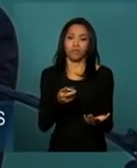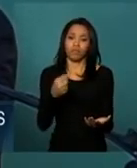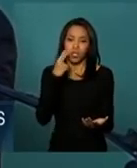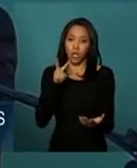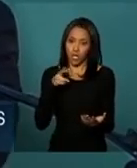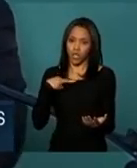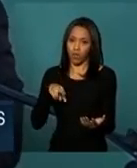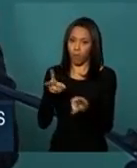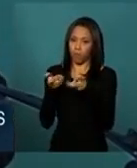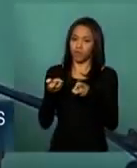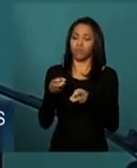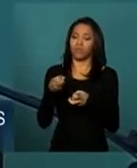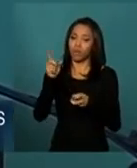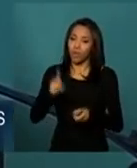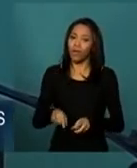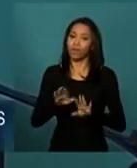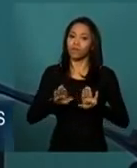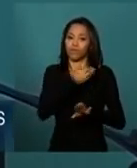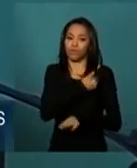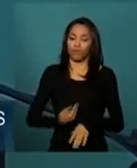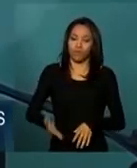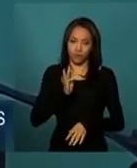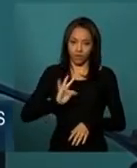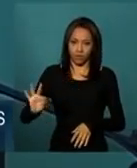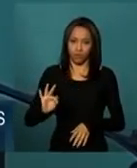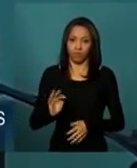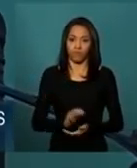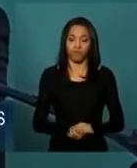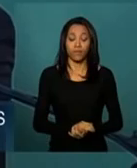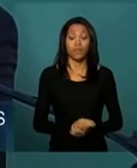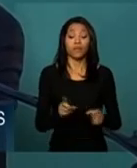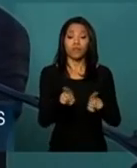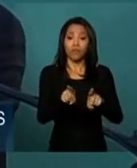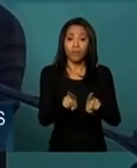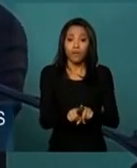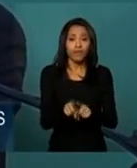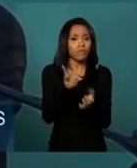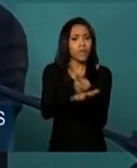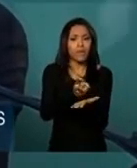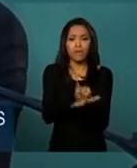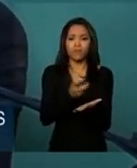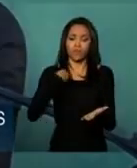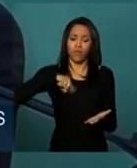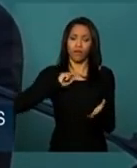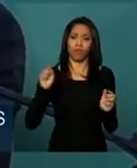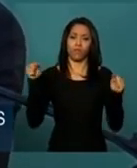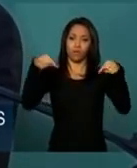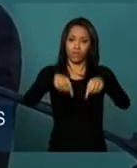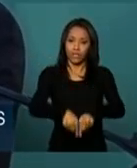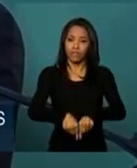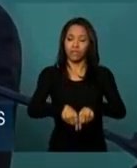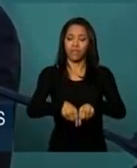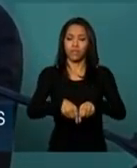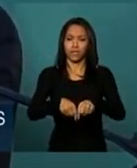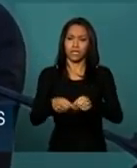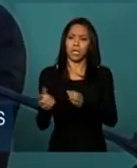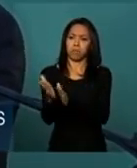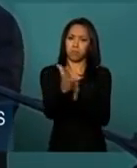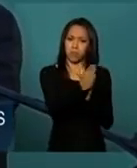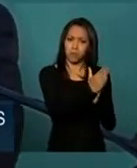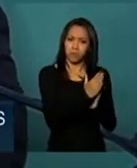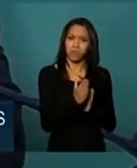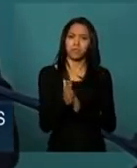governo federal. Agora, presidente, da mesma forma que nós estamos aqui a elogiar o espírito